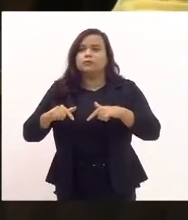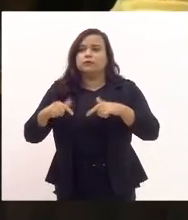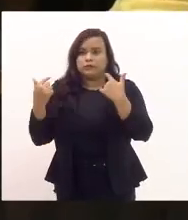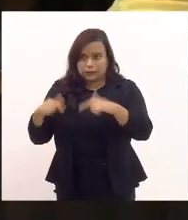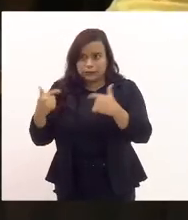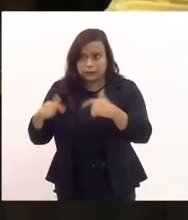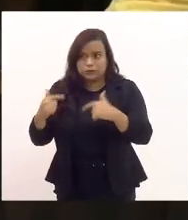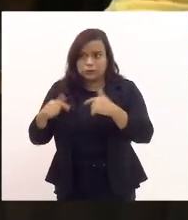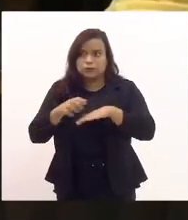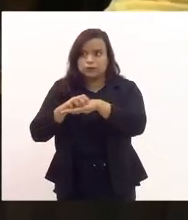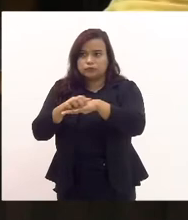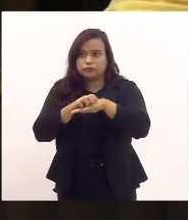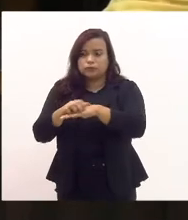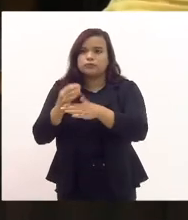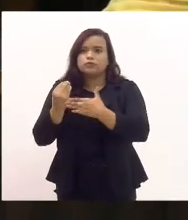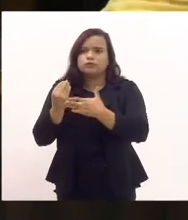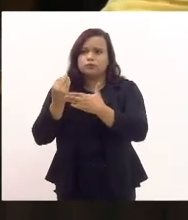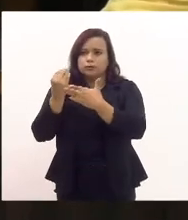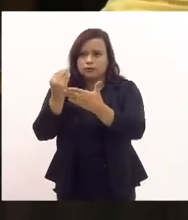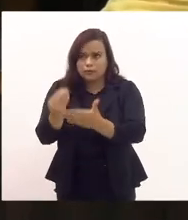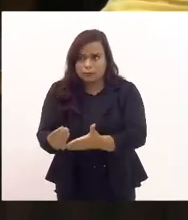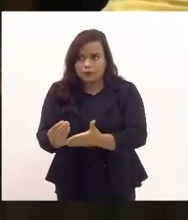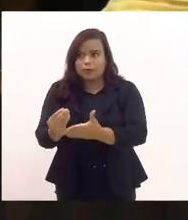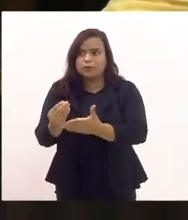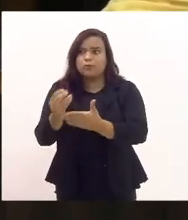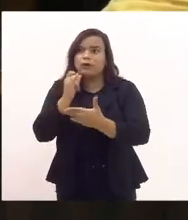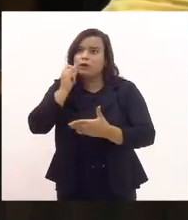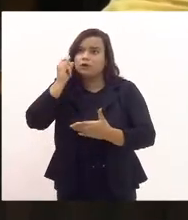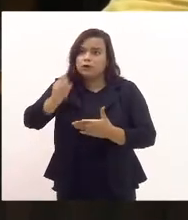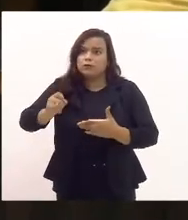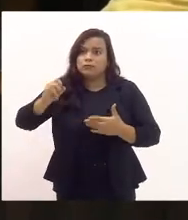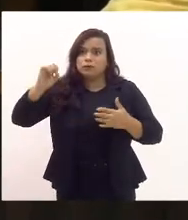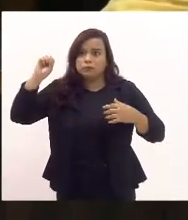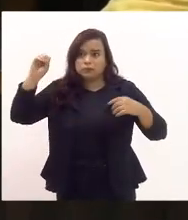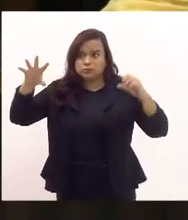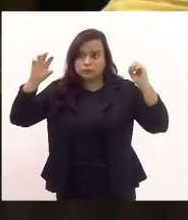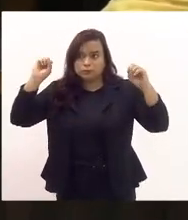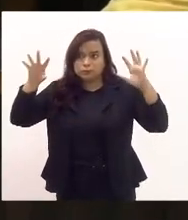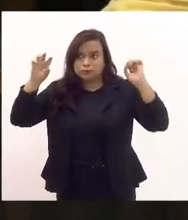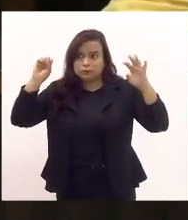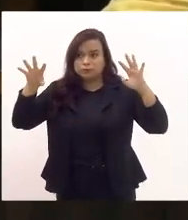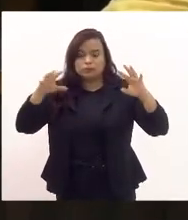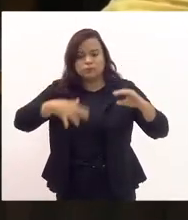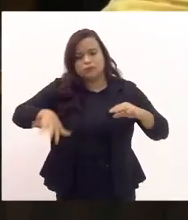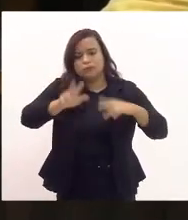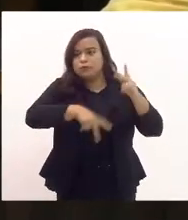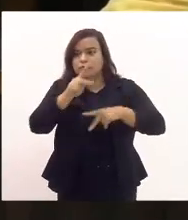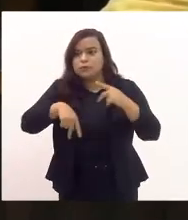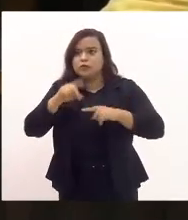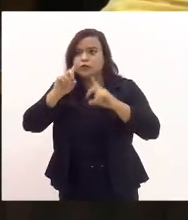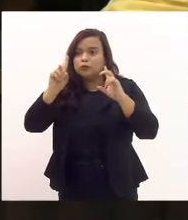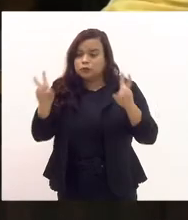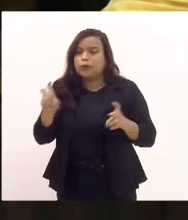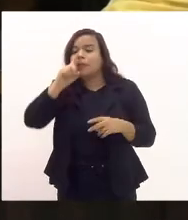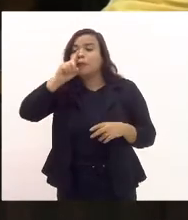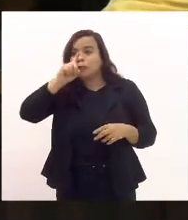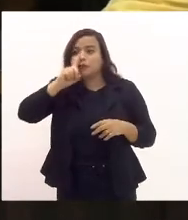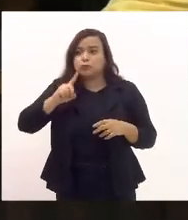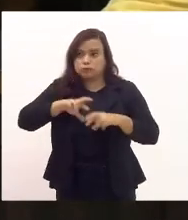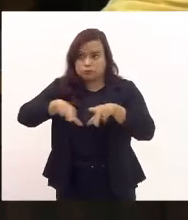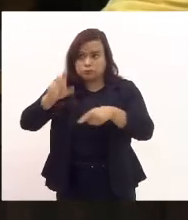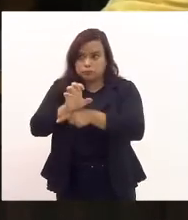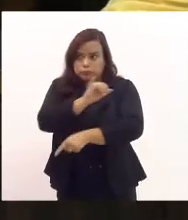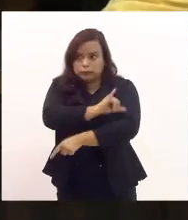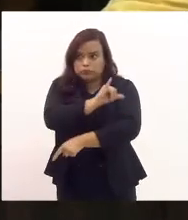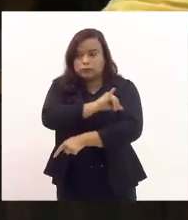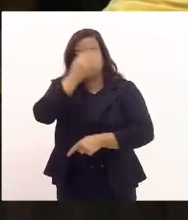gratuitamente gratuitamente Alerta a população sobre o risco de desastres no estado do Rio de Janeiro e dá outras providências pendentes e pareceres das